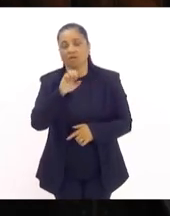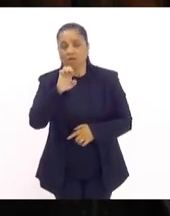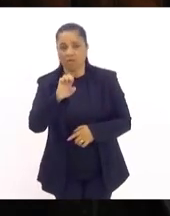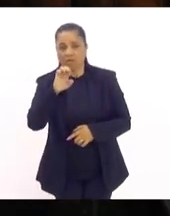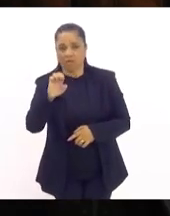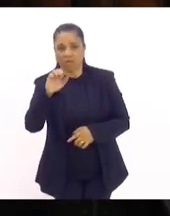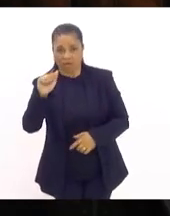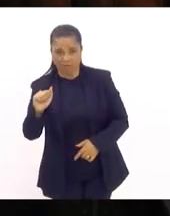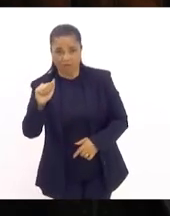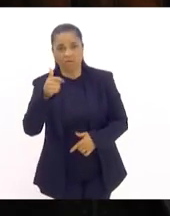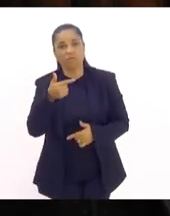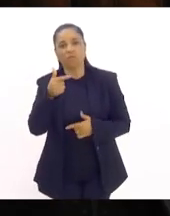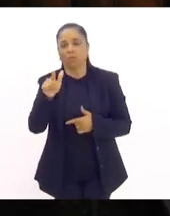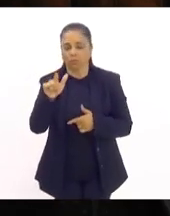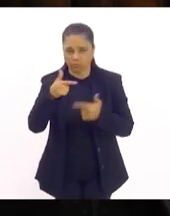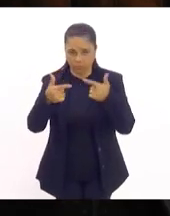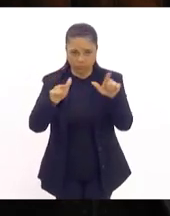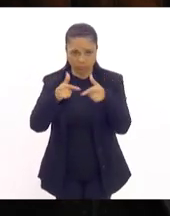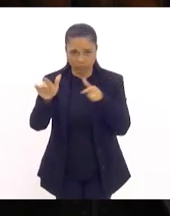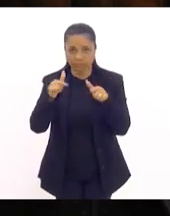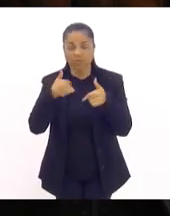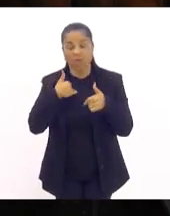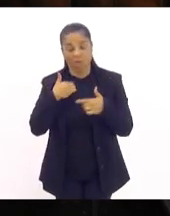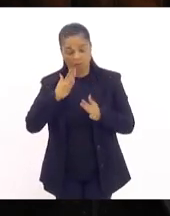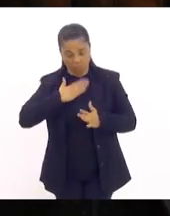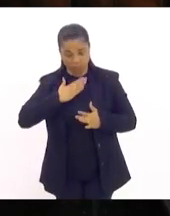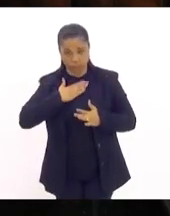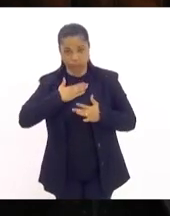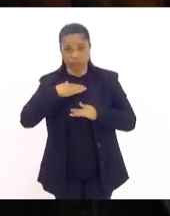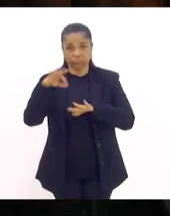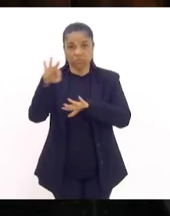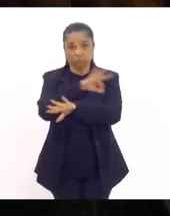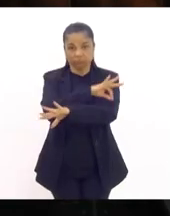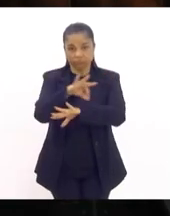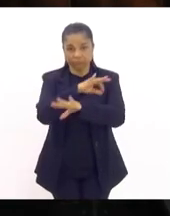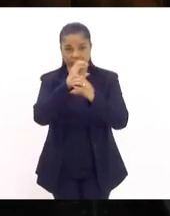providências. E eu, como engenheiro público que sou,